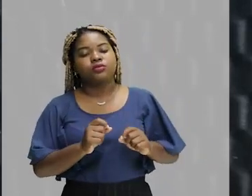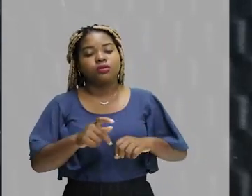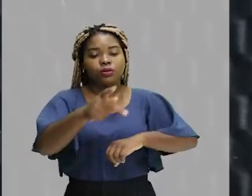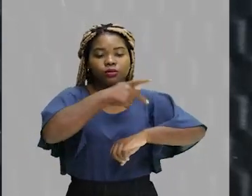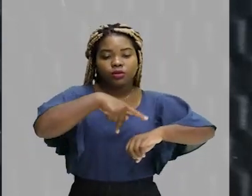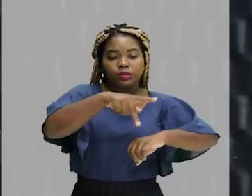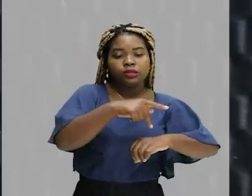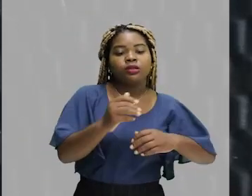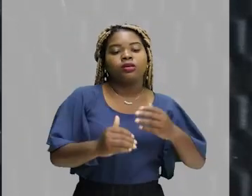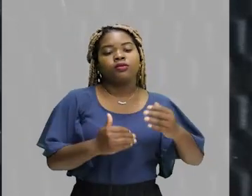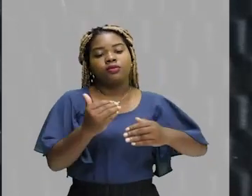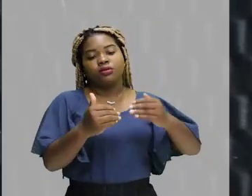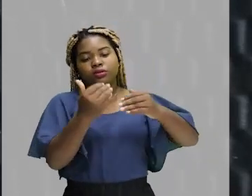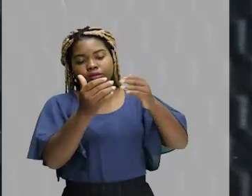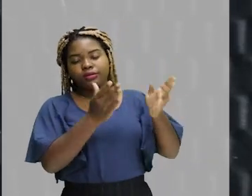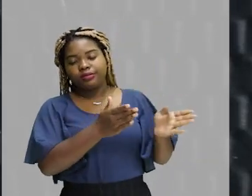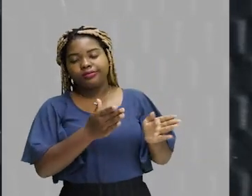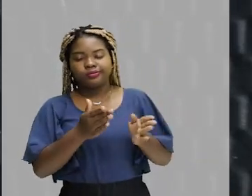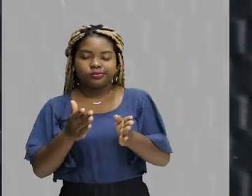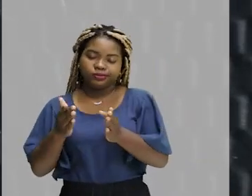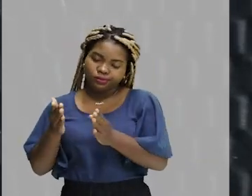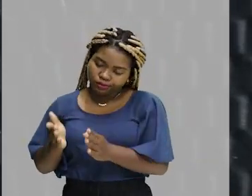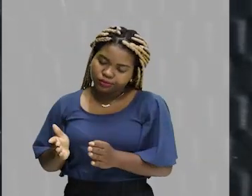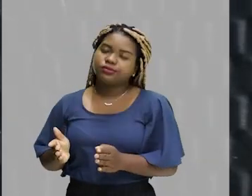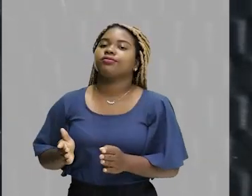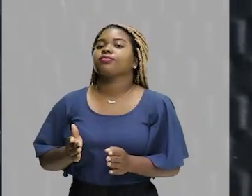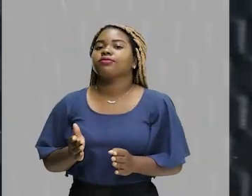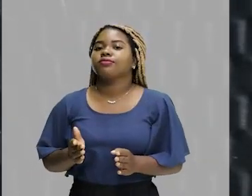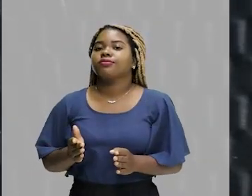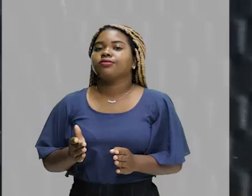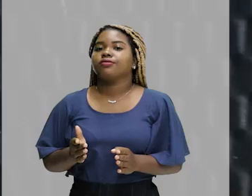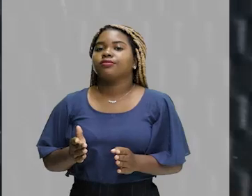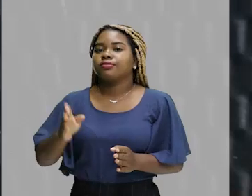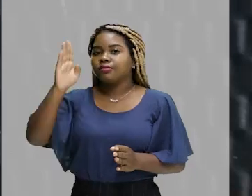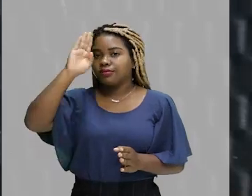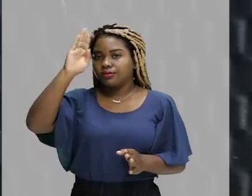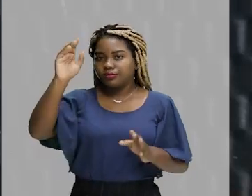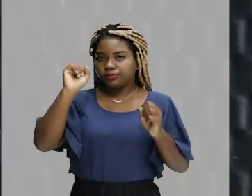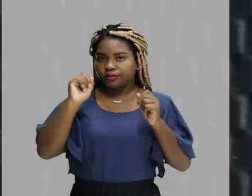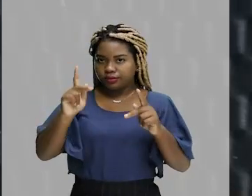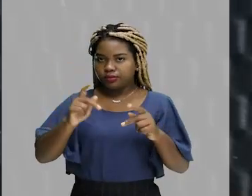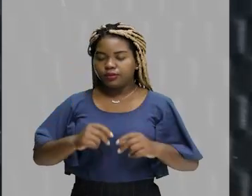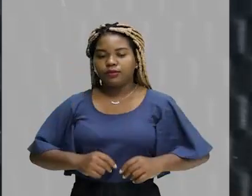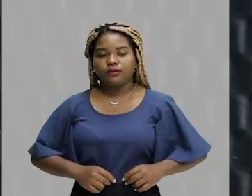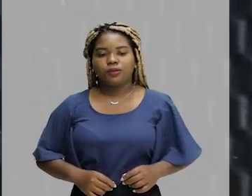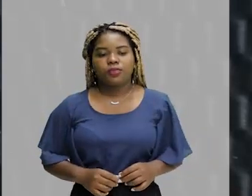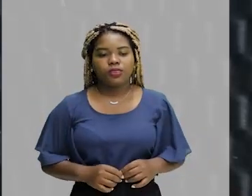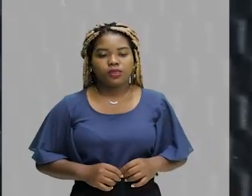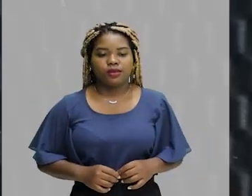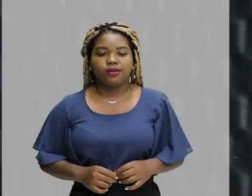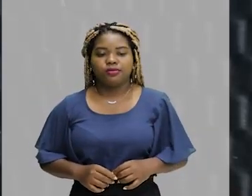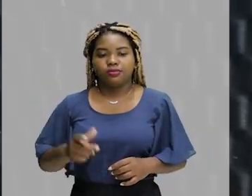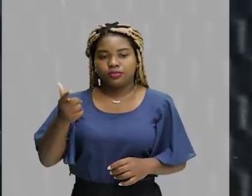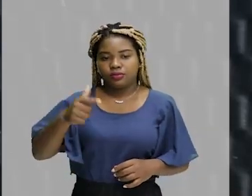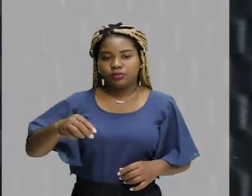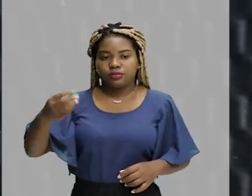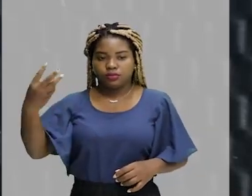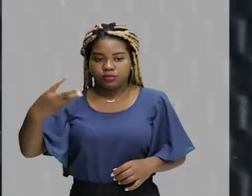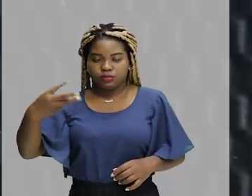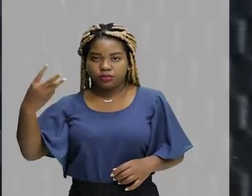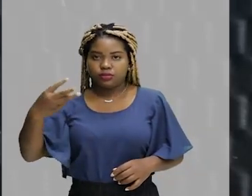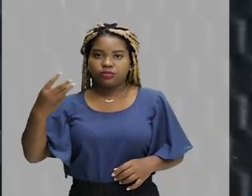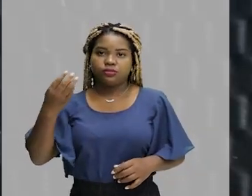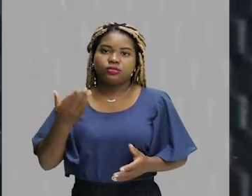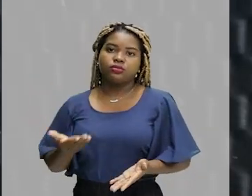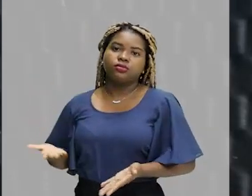vai desenvolver esse processo de forma pioneira, tá certo? Show de bola? Então, vamos continuar aqui